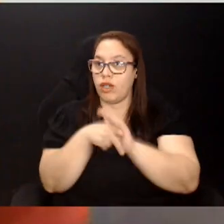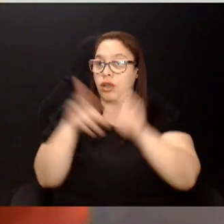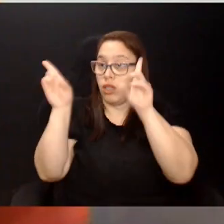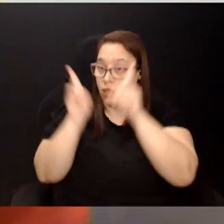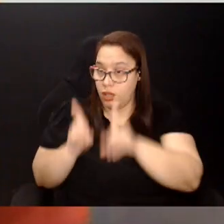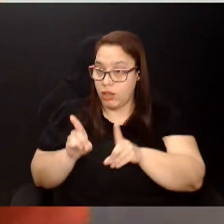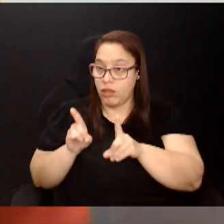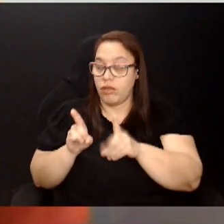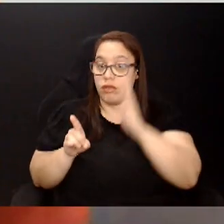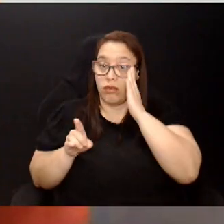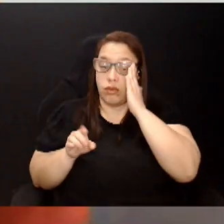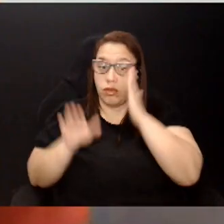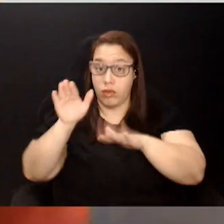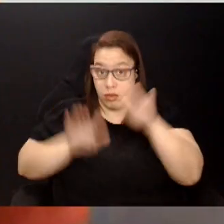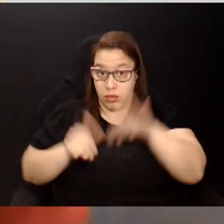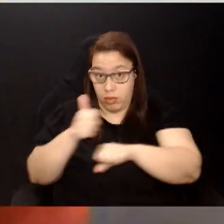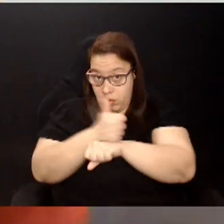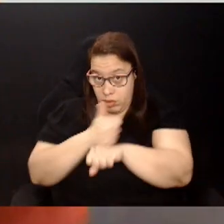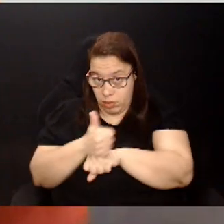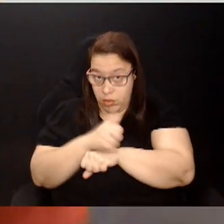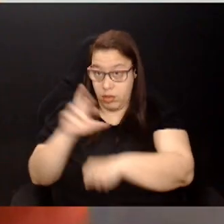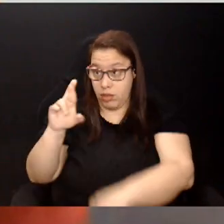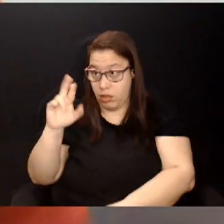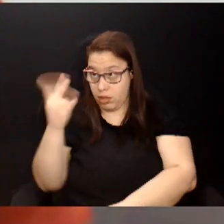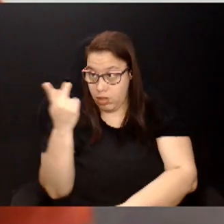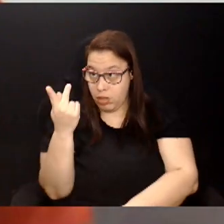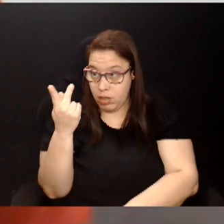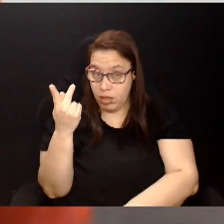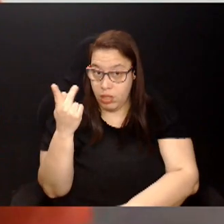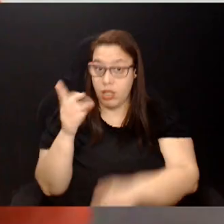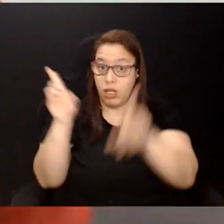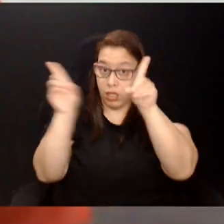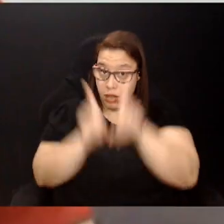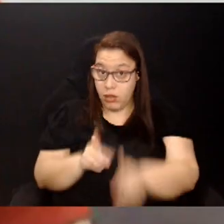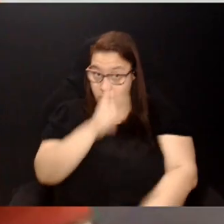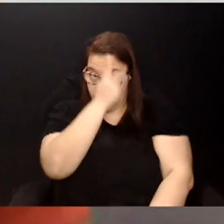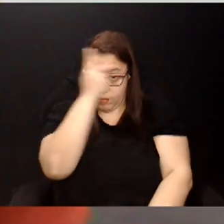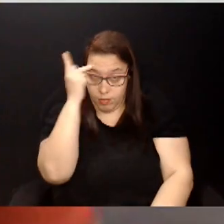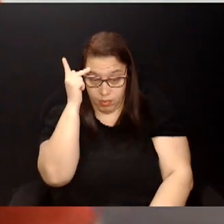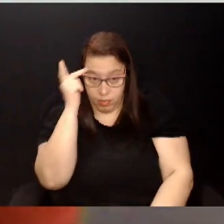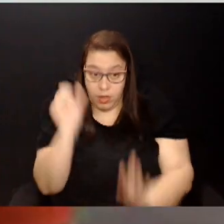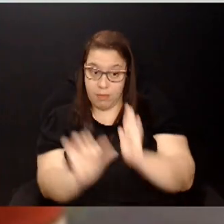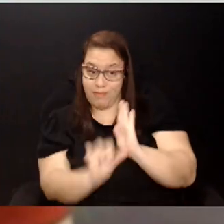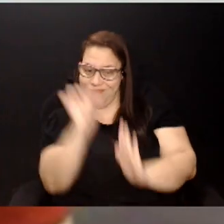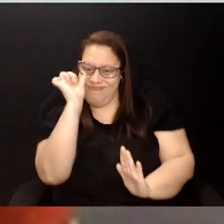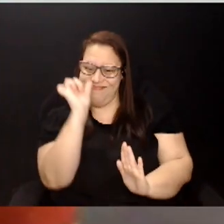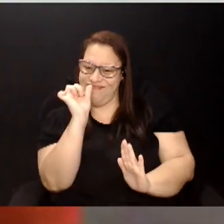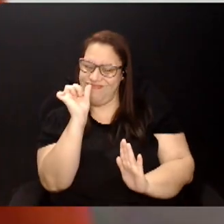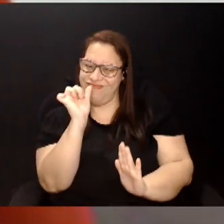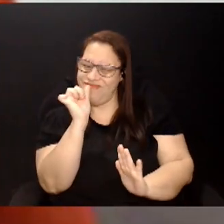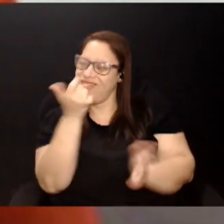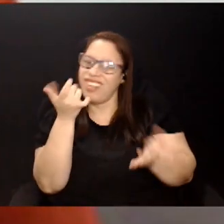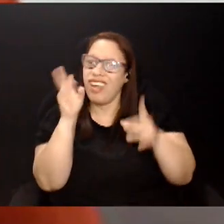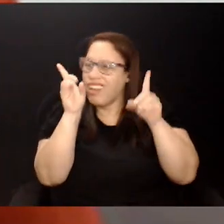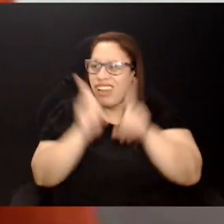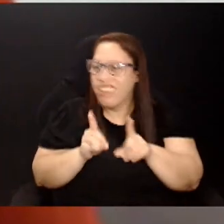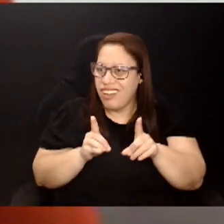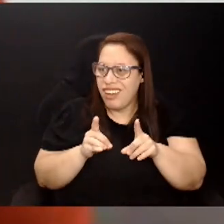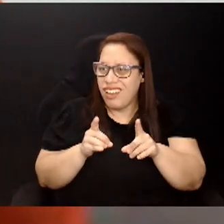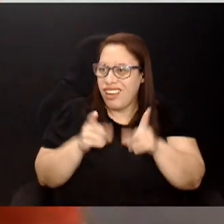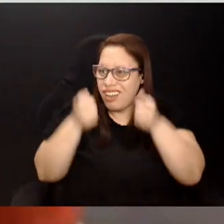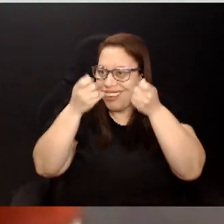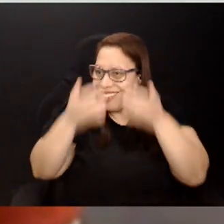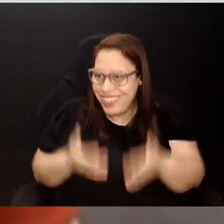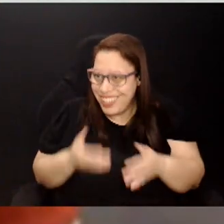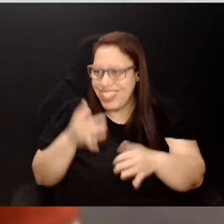Muitas vezes os profissionais de RH colocam a deficiência da pessoa em primeiro lugar. E a deficiência, ela não define, né, a